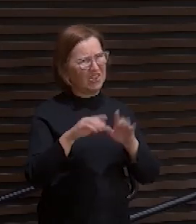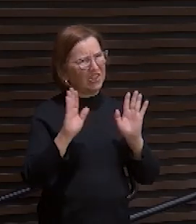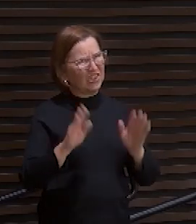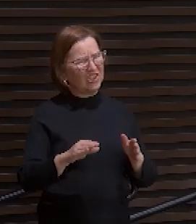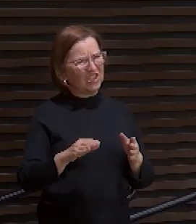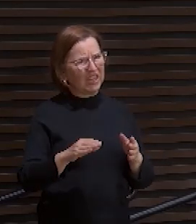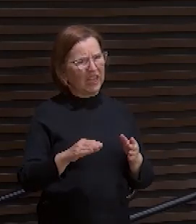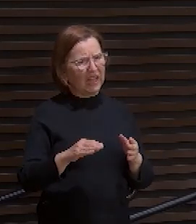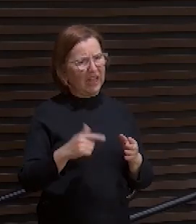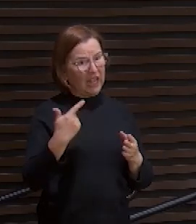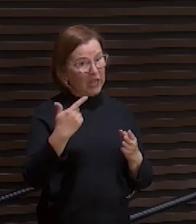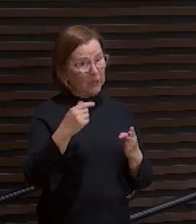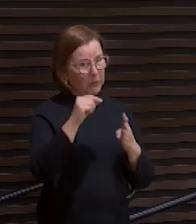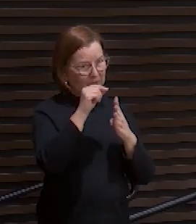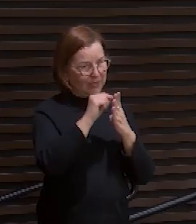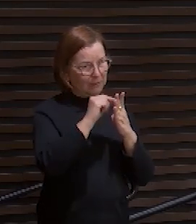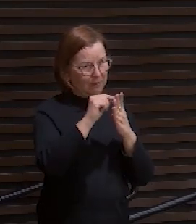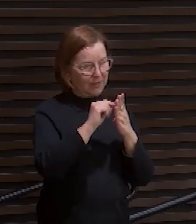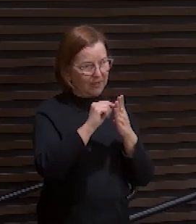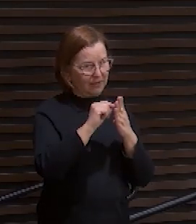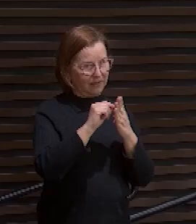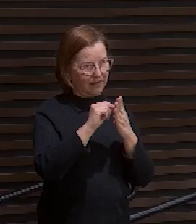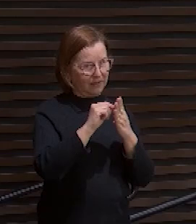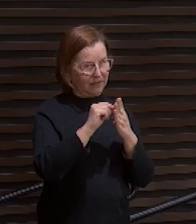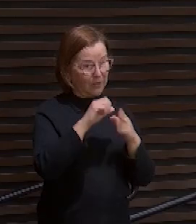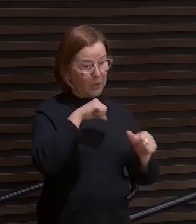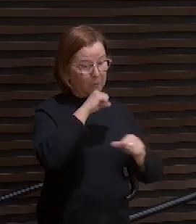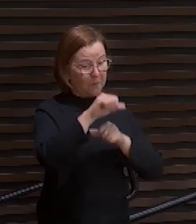meses, mudou o meu eixo,